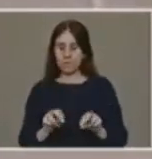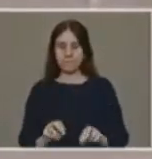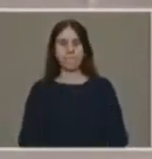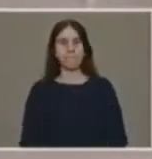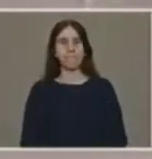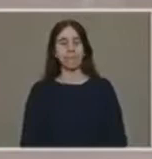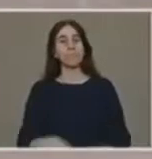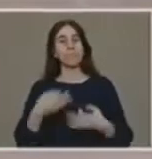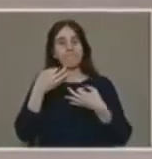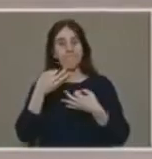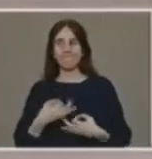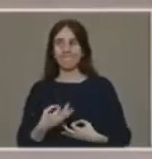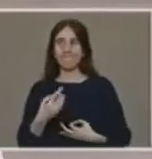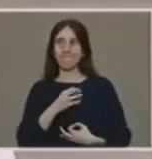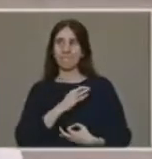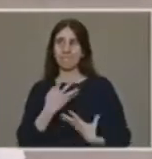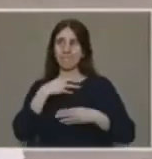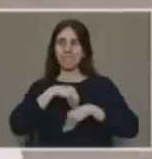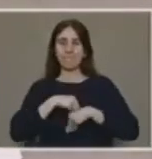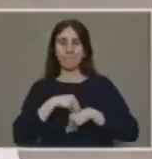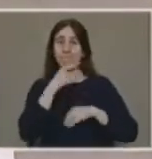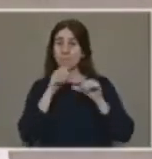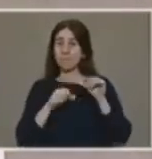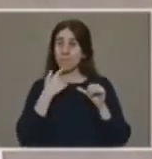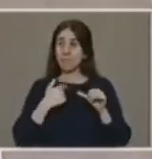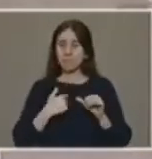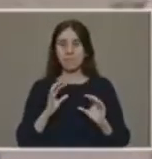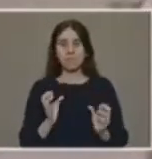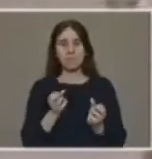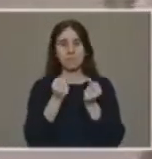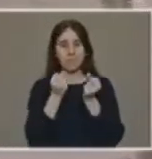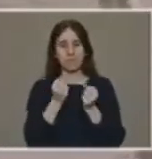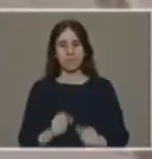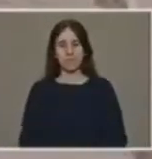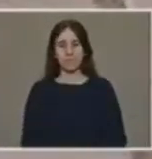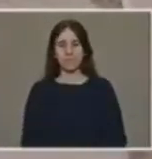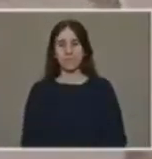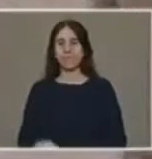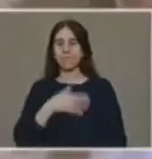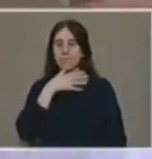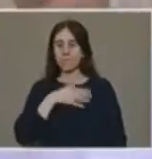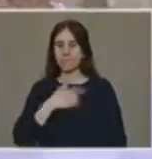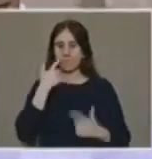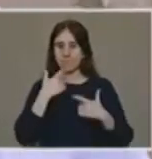que entreis a minha morada, mas dizei uma só palavra e serei salvo. O corpo e o sangue de Cristo nos guarde para a vida.